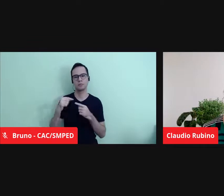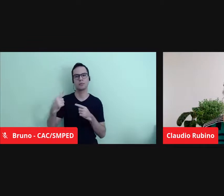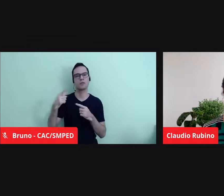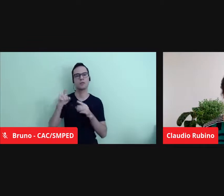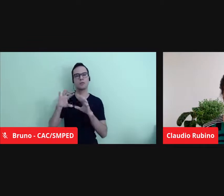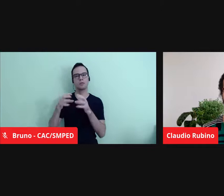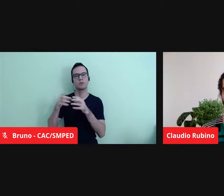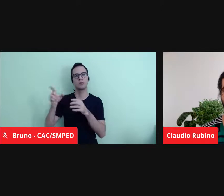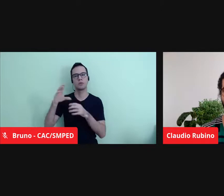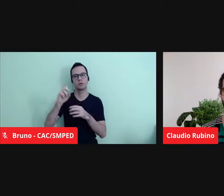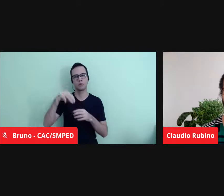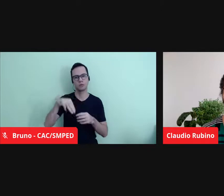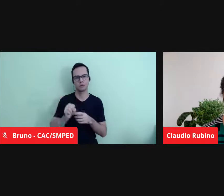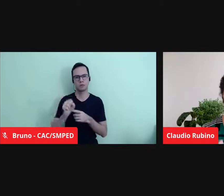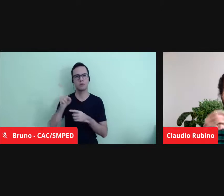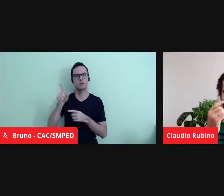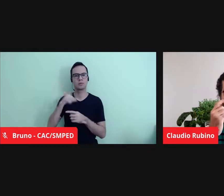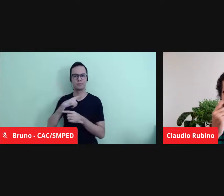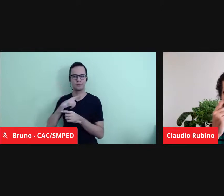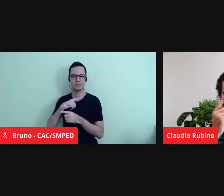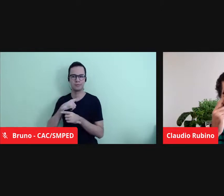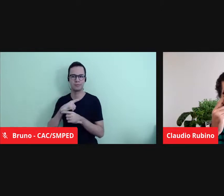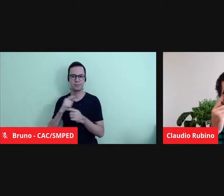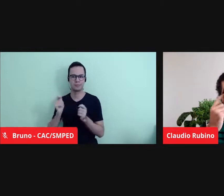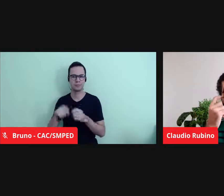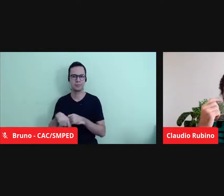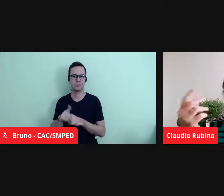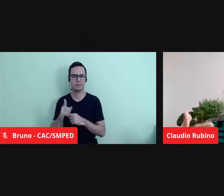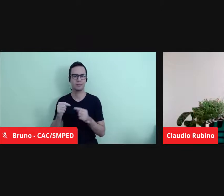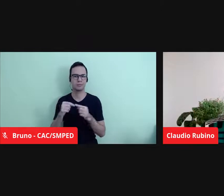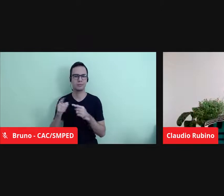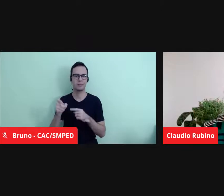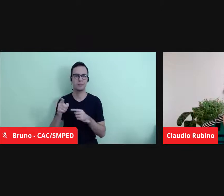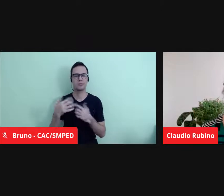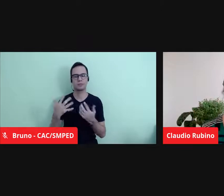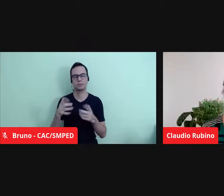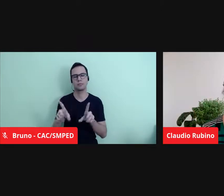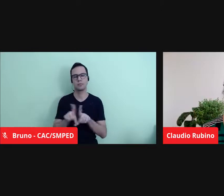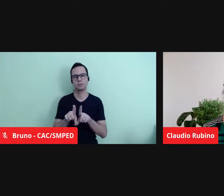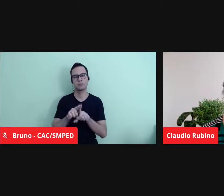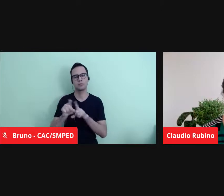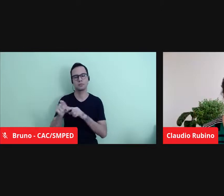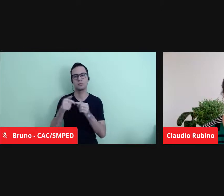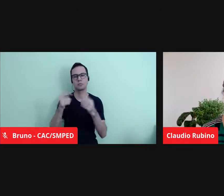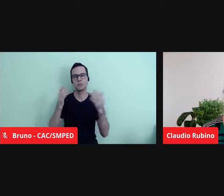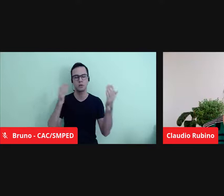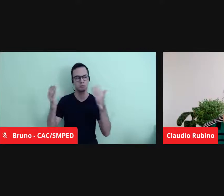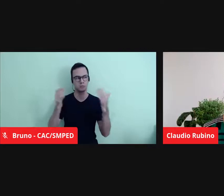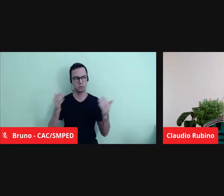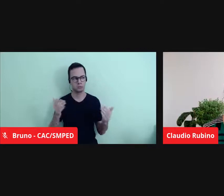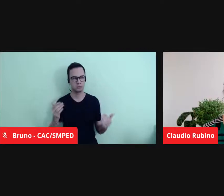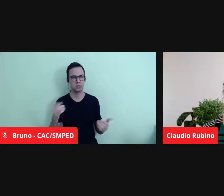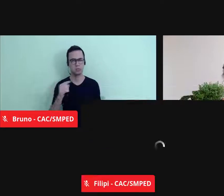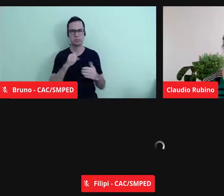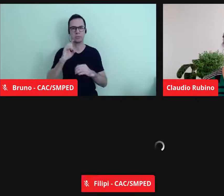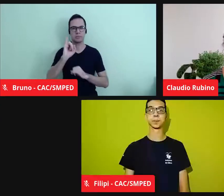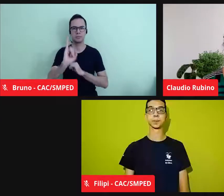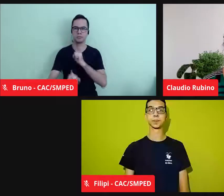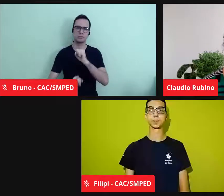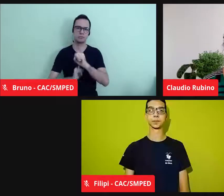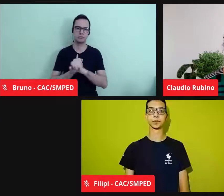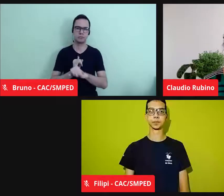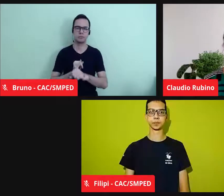Mundial da Saúde, né, um material desenvolvido aí pela Organização Mundial da Saúde, e que traz como parâmetros, né, a Classificação Internacional de Doença